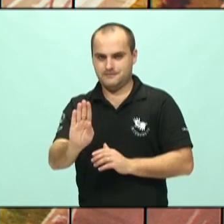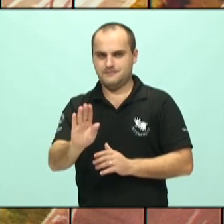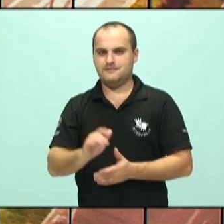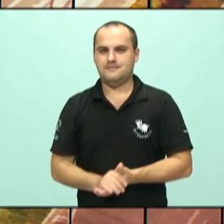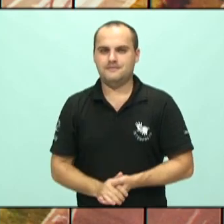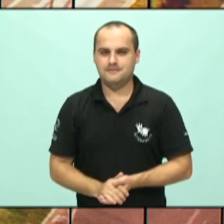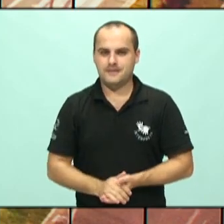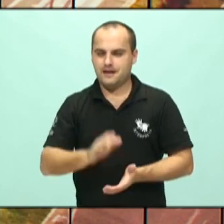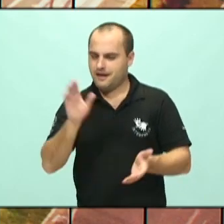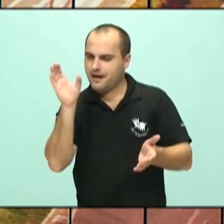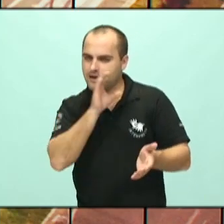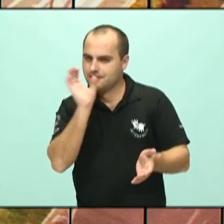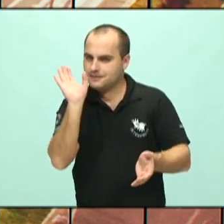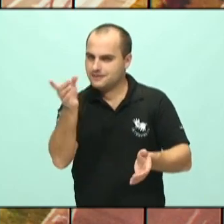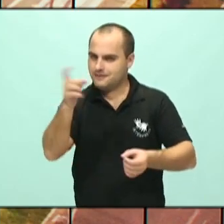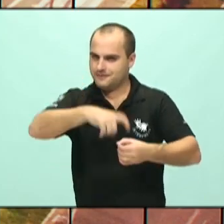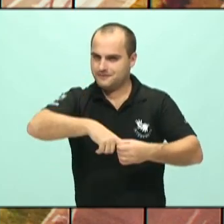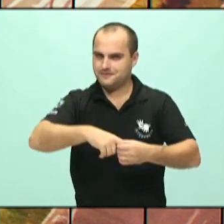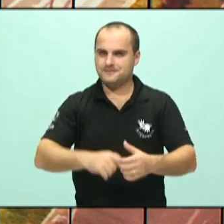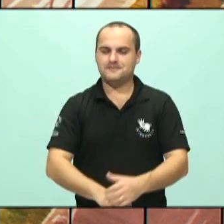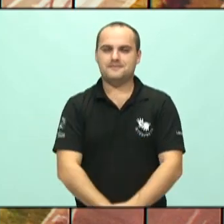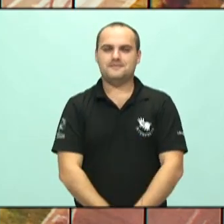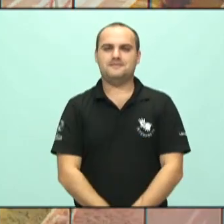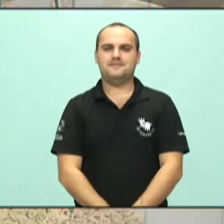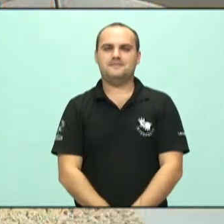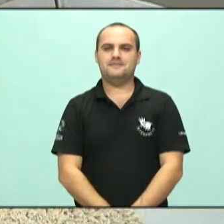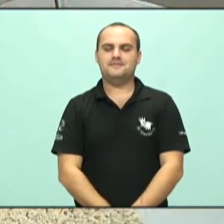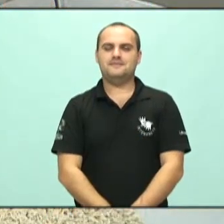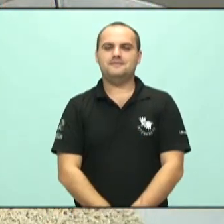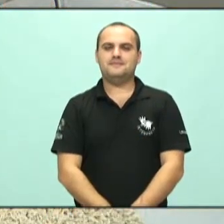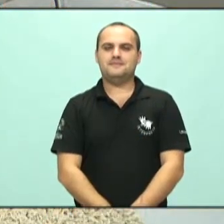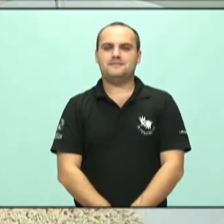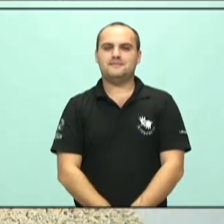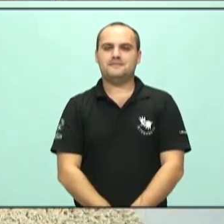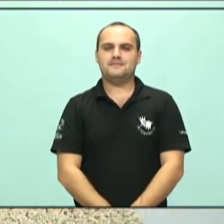PSB. Até já, nós voltamos em seguida.